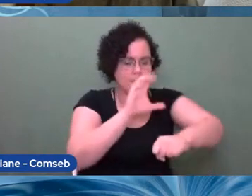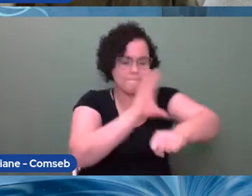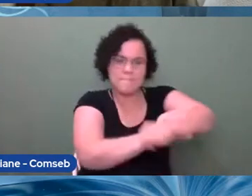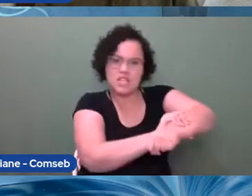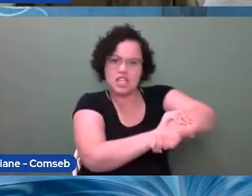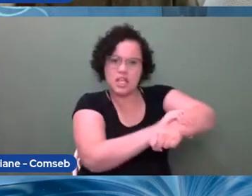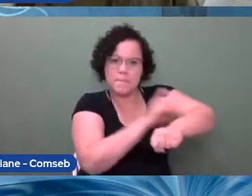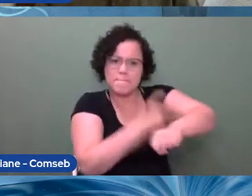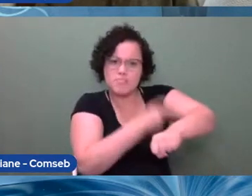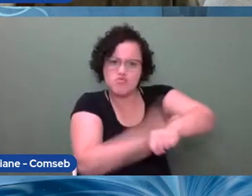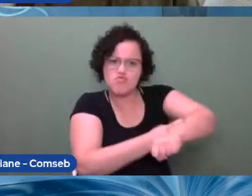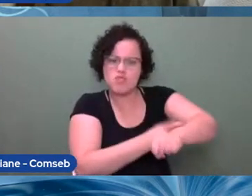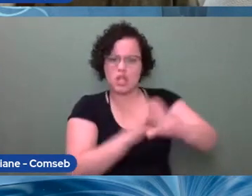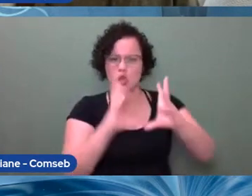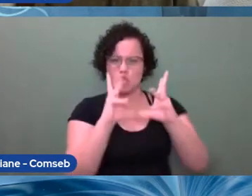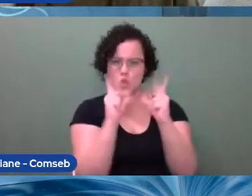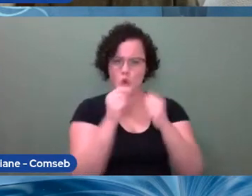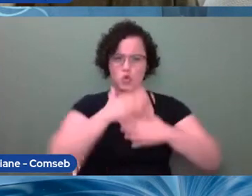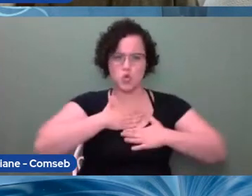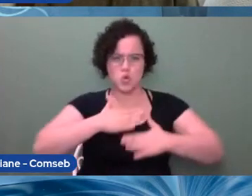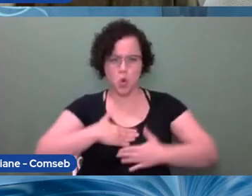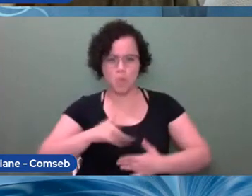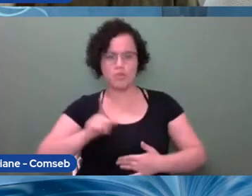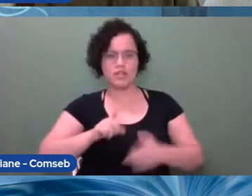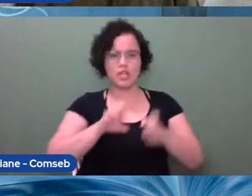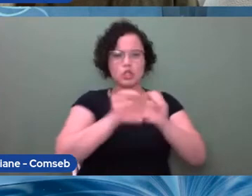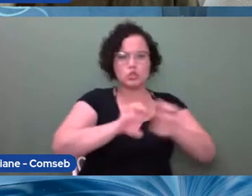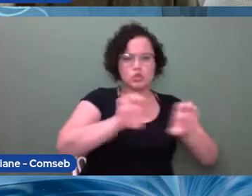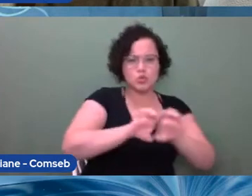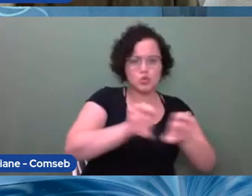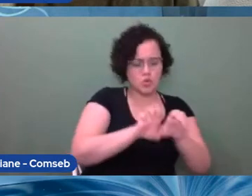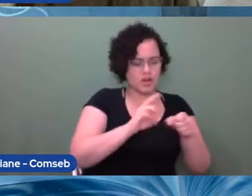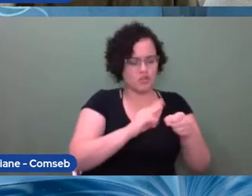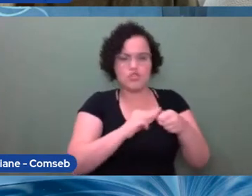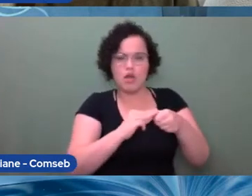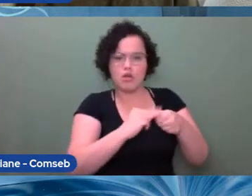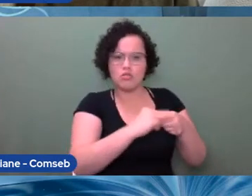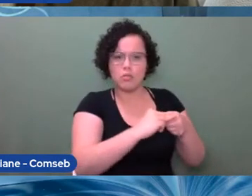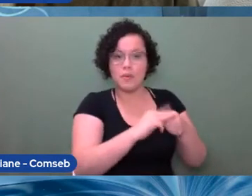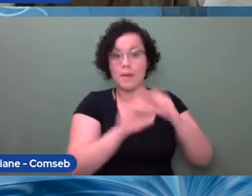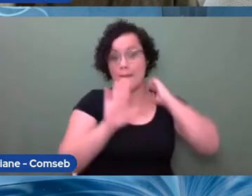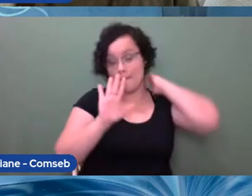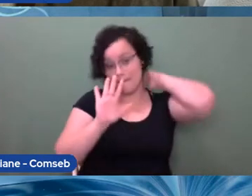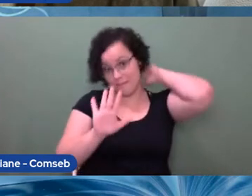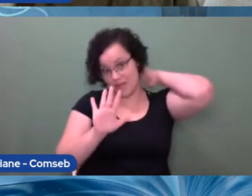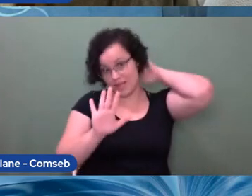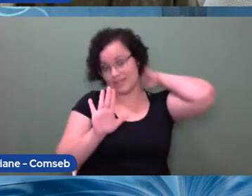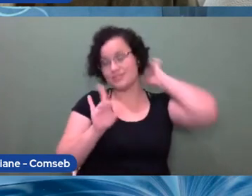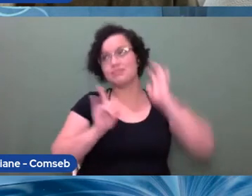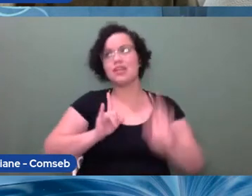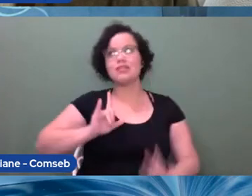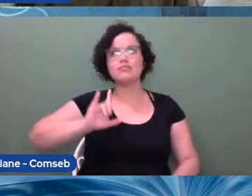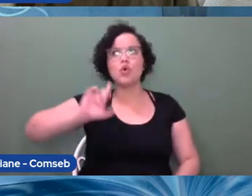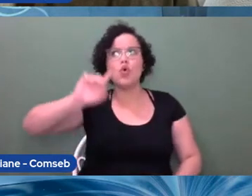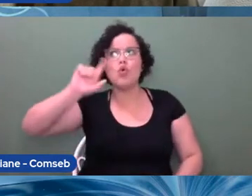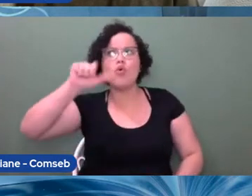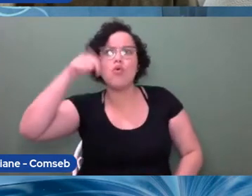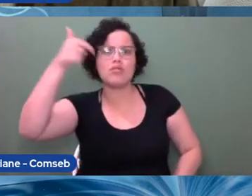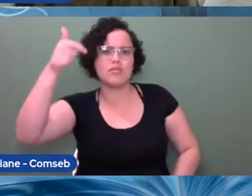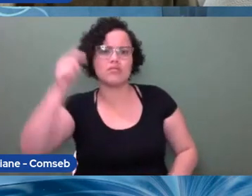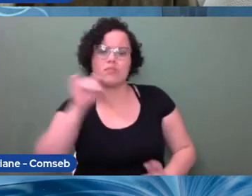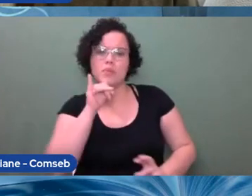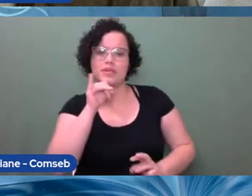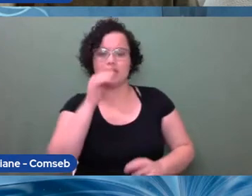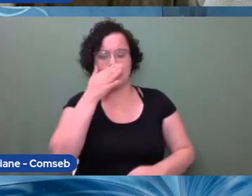todo o corpo feito de estrutura atômica. Mas a matéria existe em estados outros diferentes. Por exemplo, o